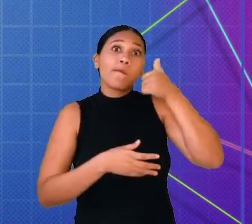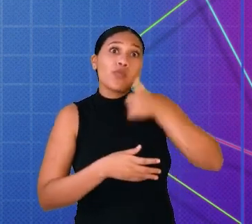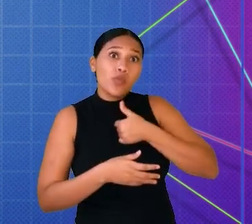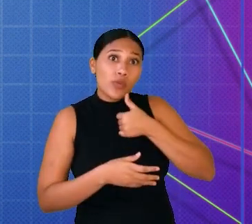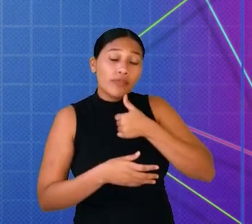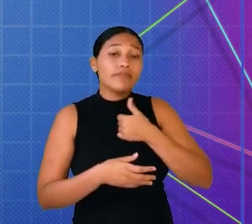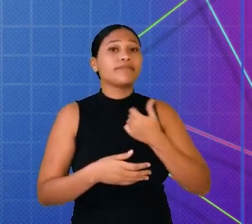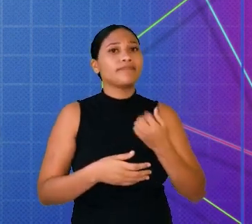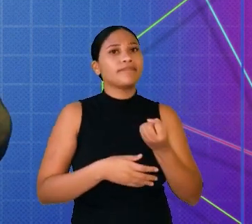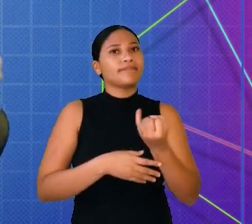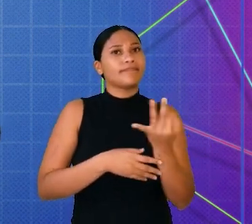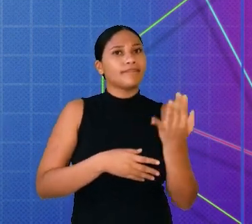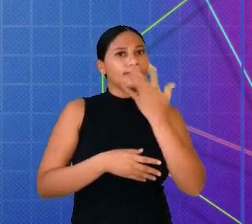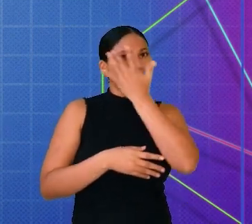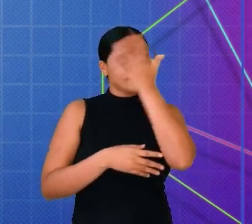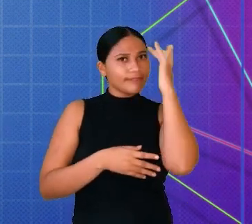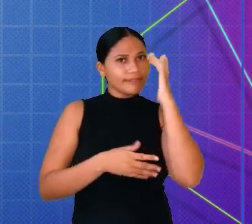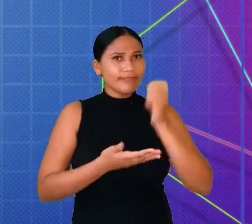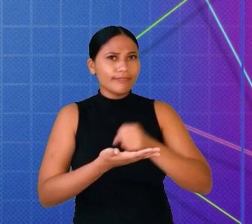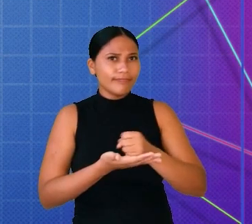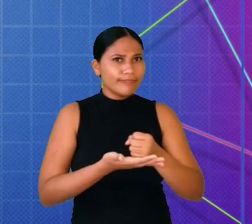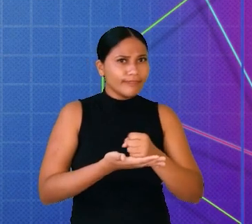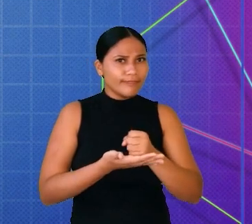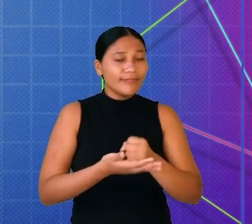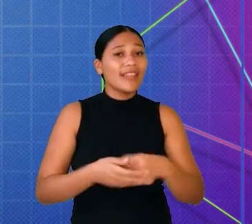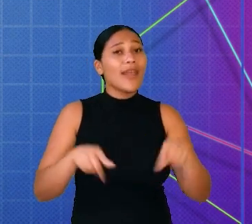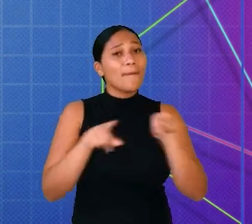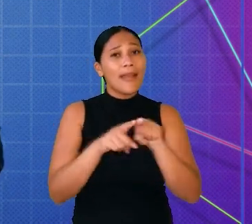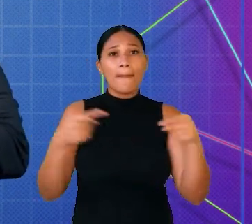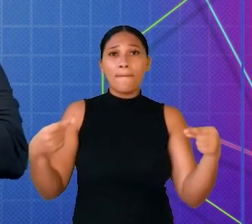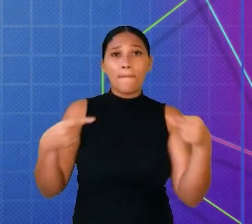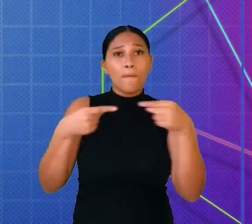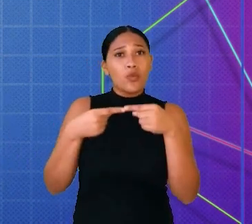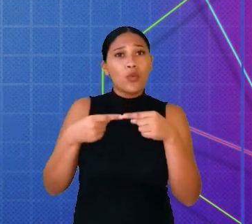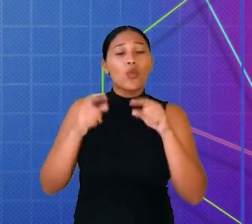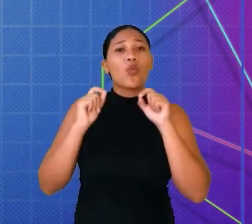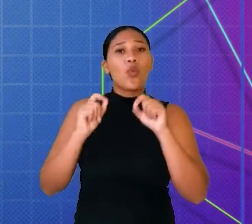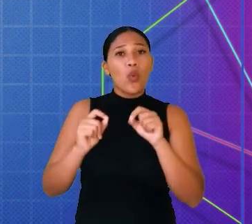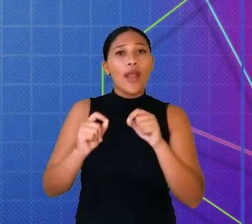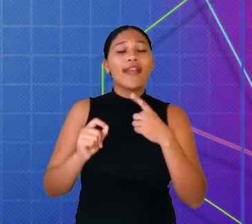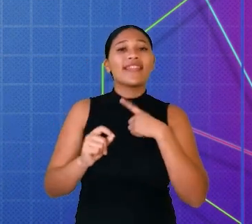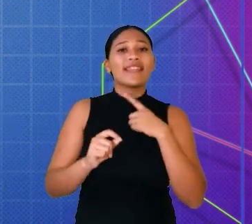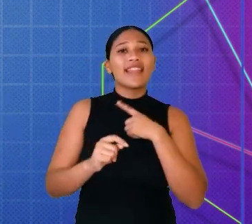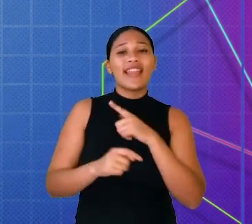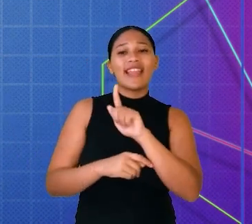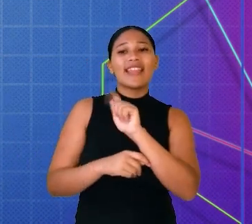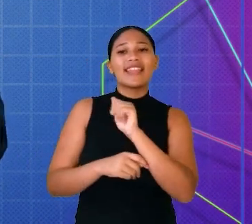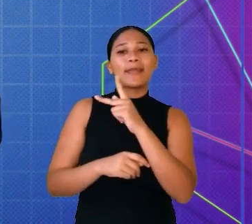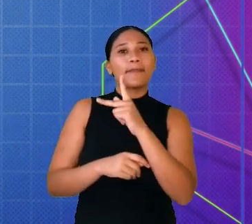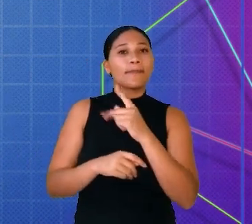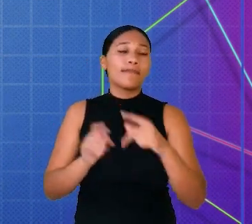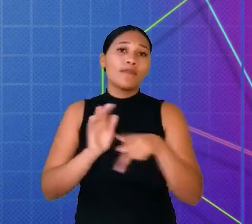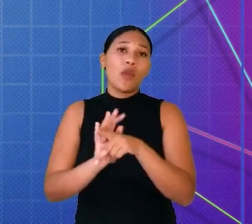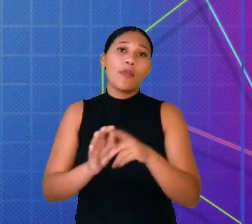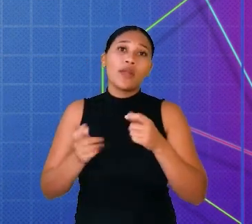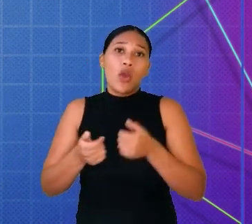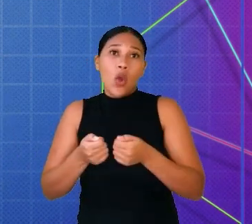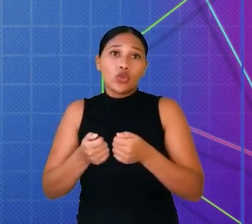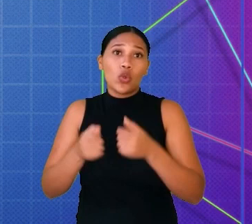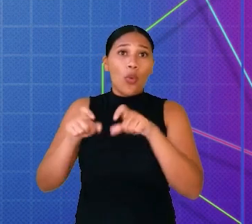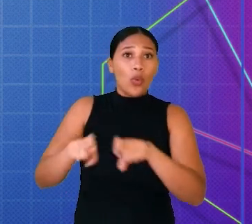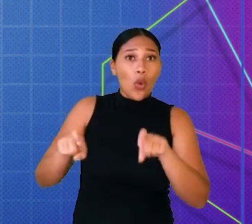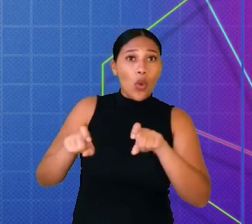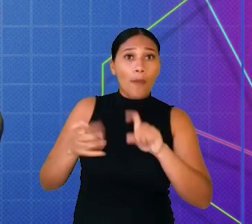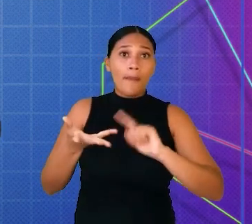por mulheres. E essa quantidade de pessoas jogando se deve também pela quantidade exorbitante de gadgets que existem para jogos,